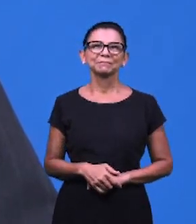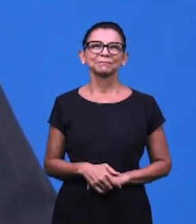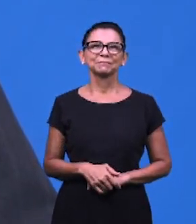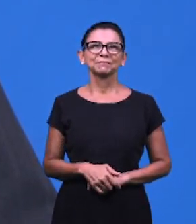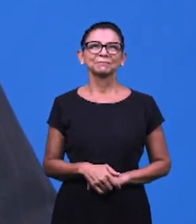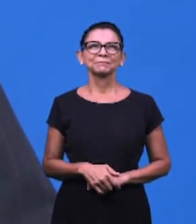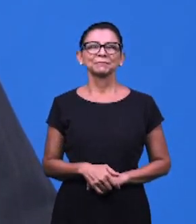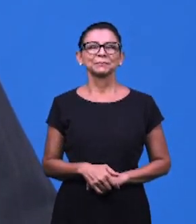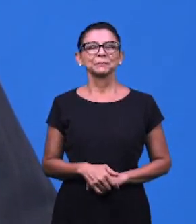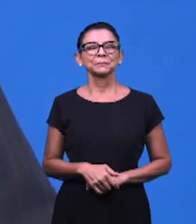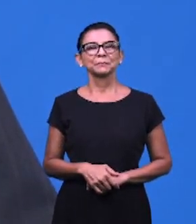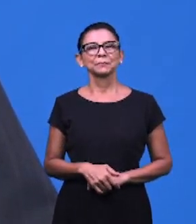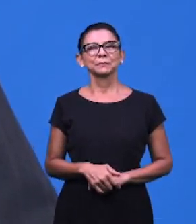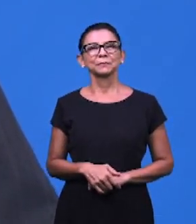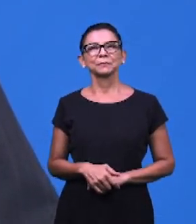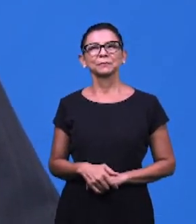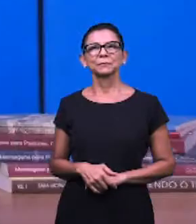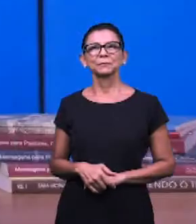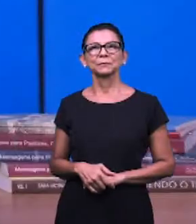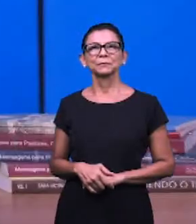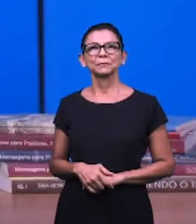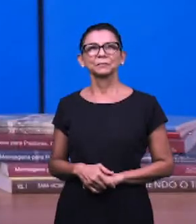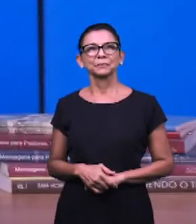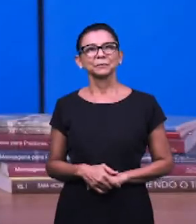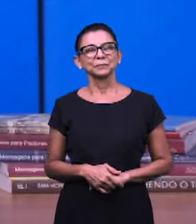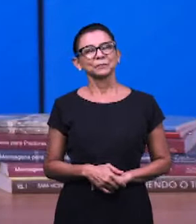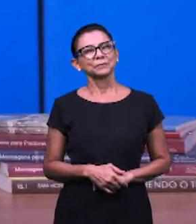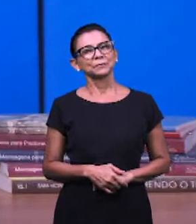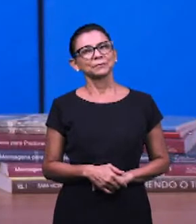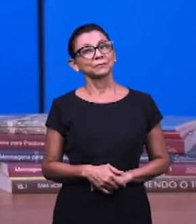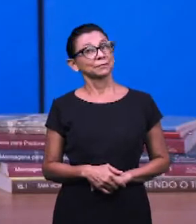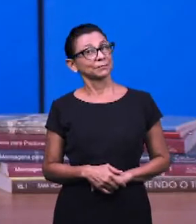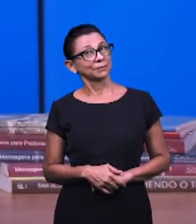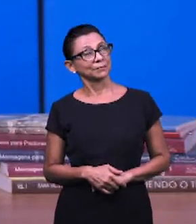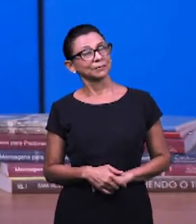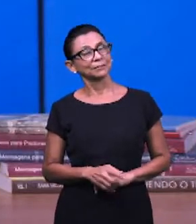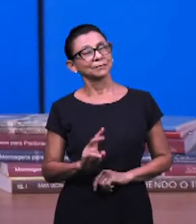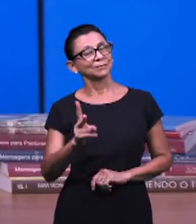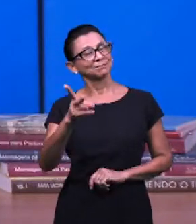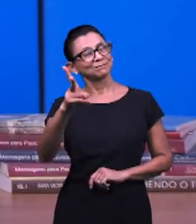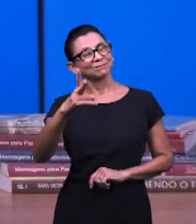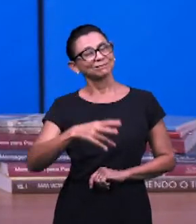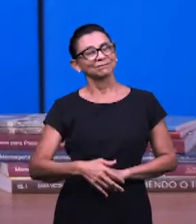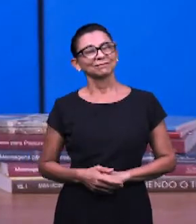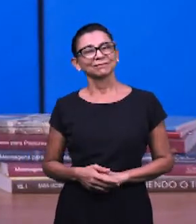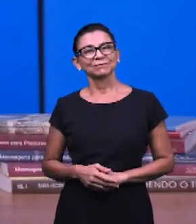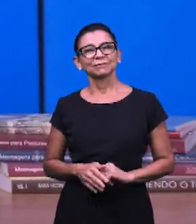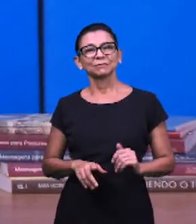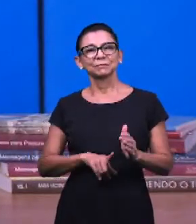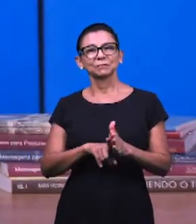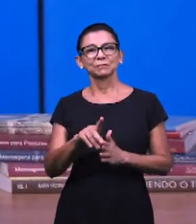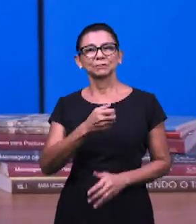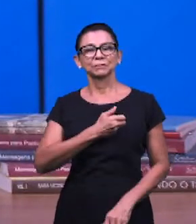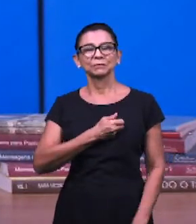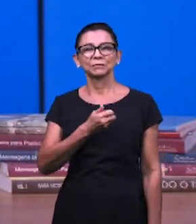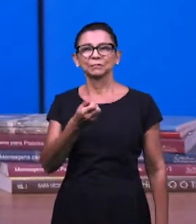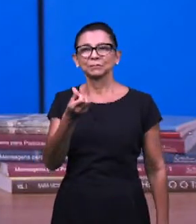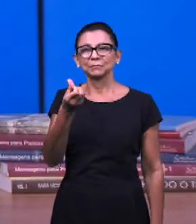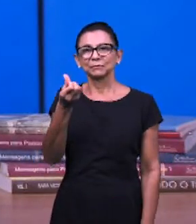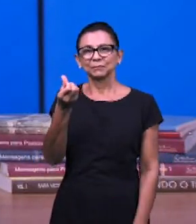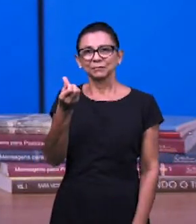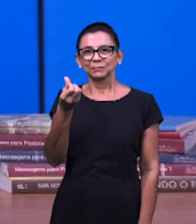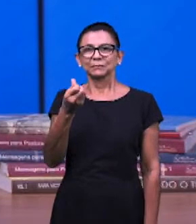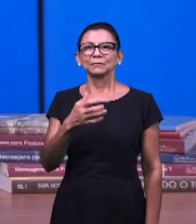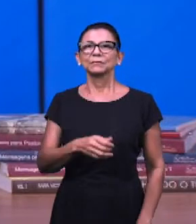nosso irmão. Glória a Deus. Vamos então agora à nossa sexta pergunta, caminhando em direção ao entendimento